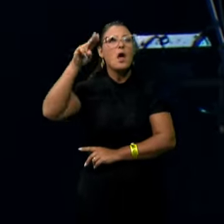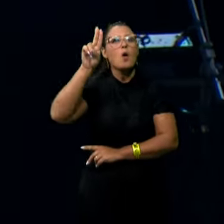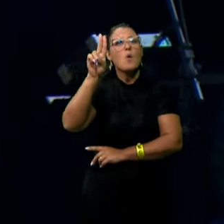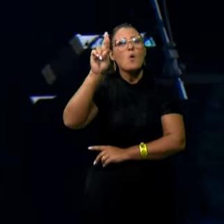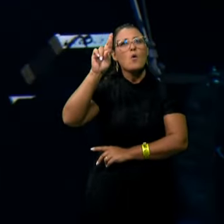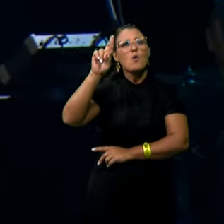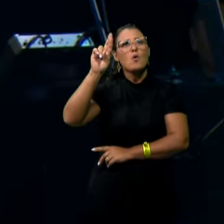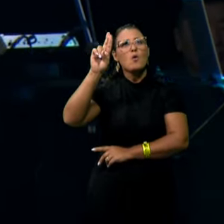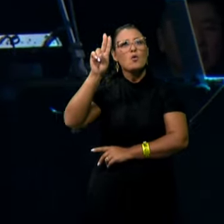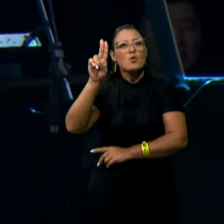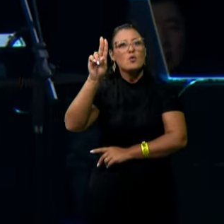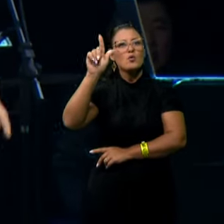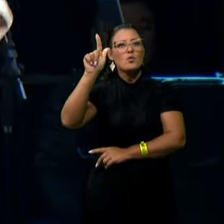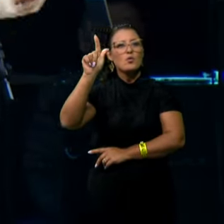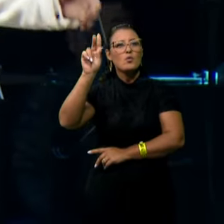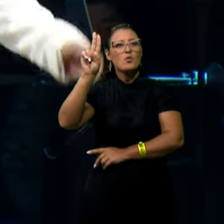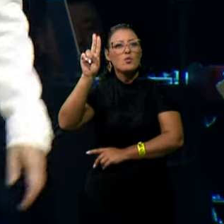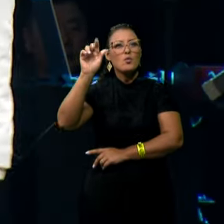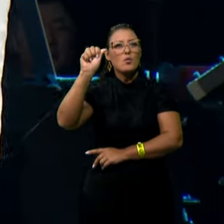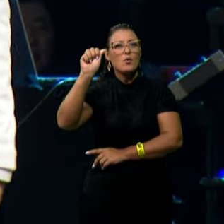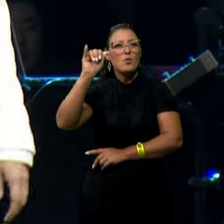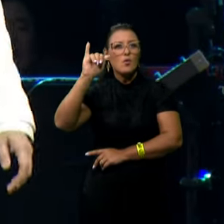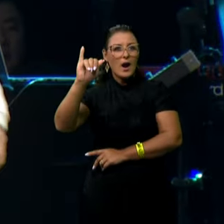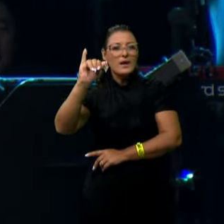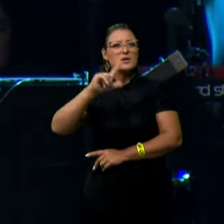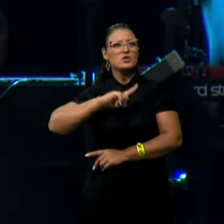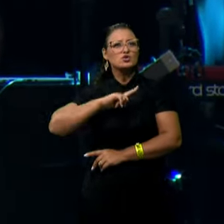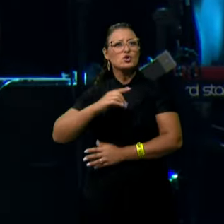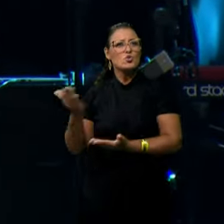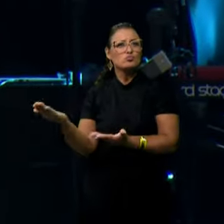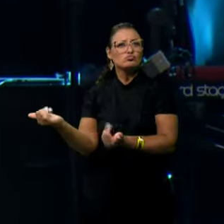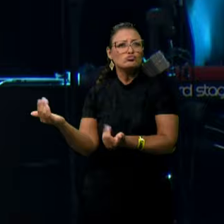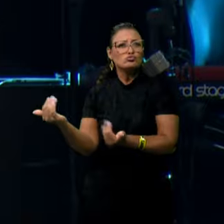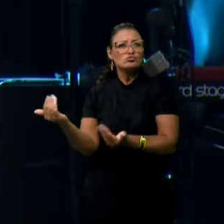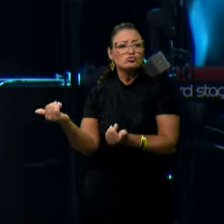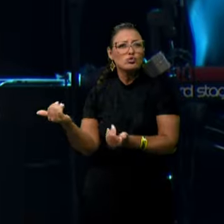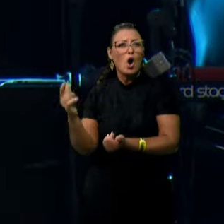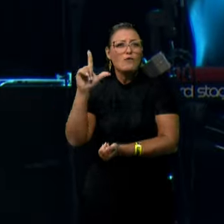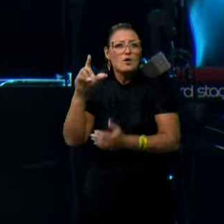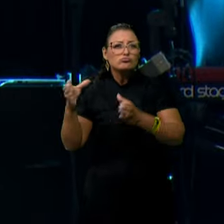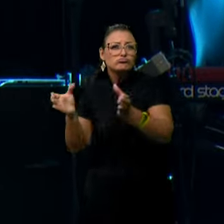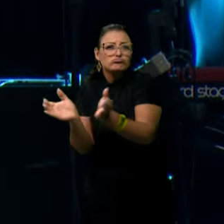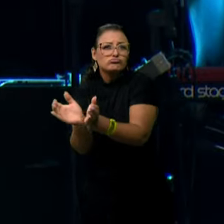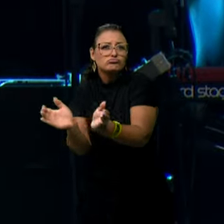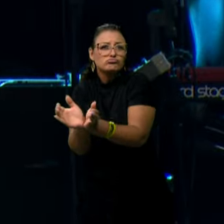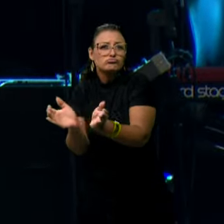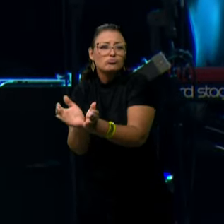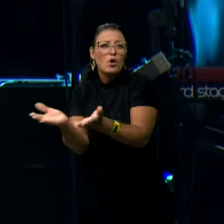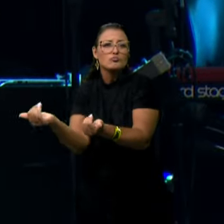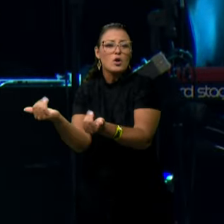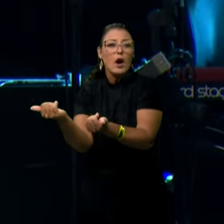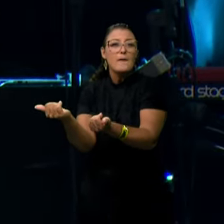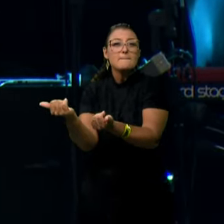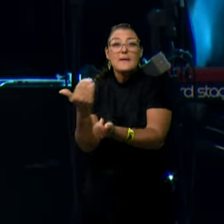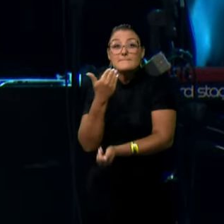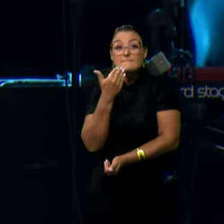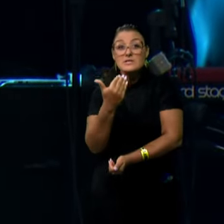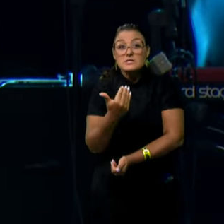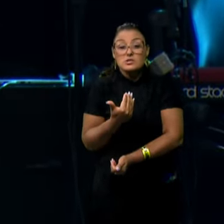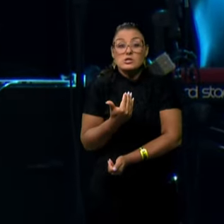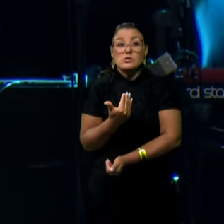de jovens universitários que vinham da Coreia e disseram nós precisamos um lugar